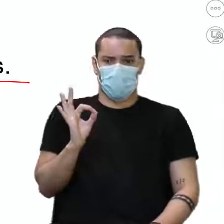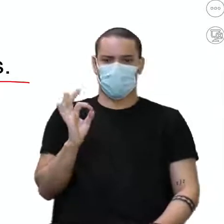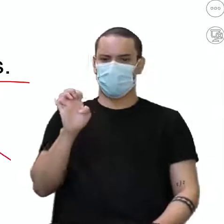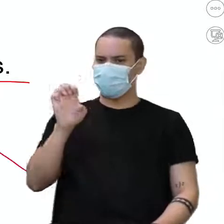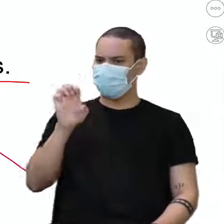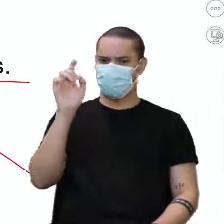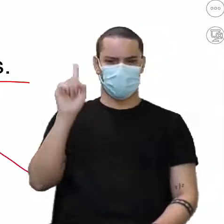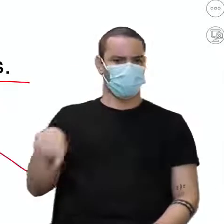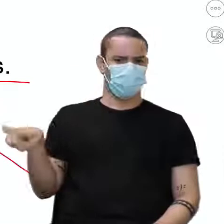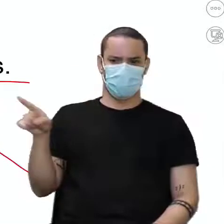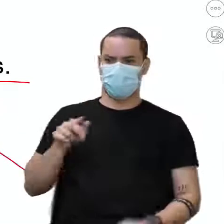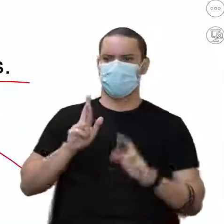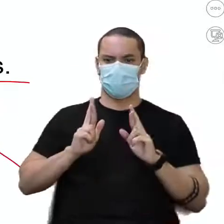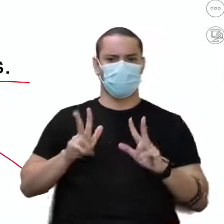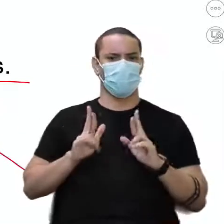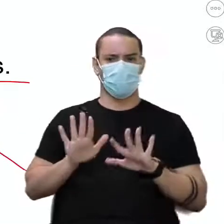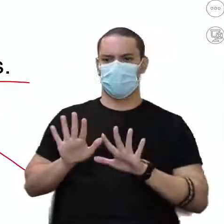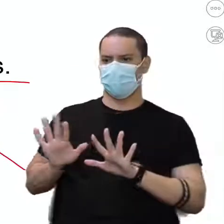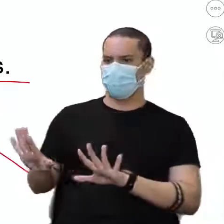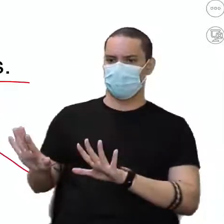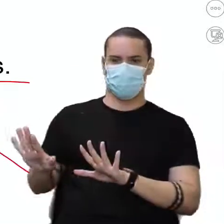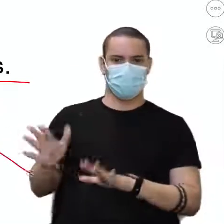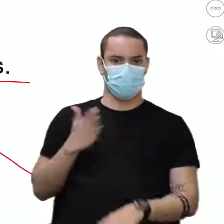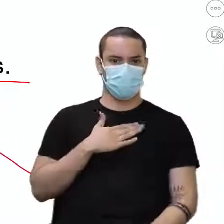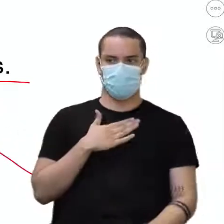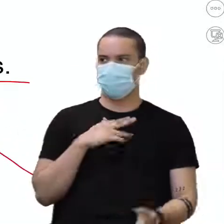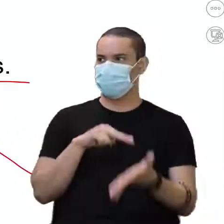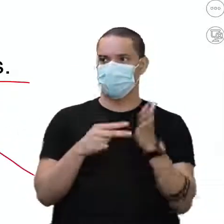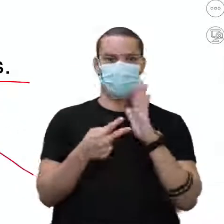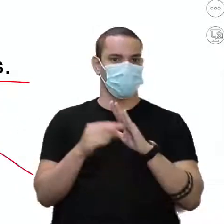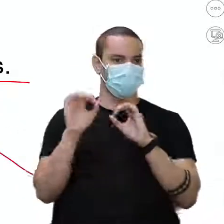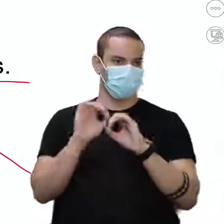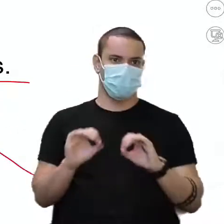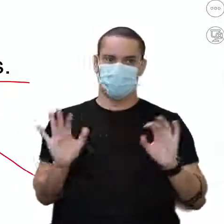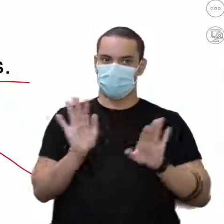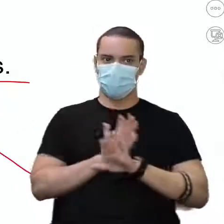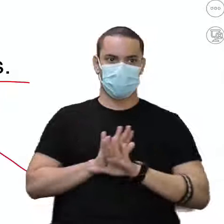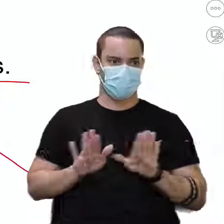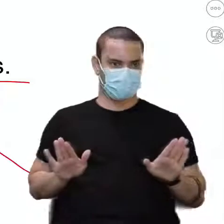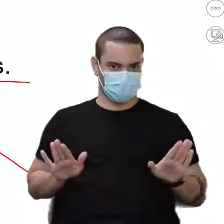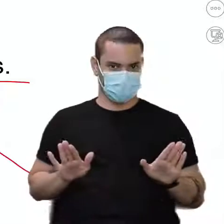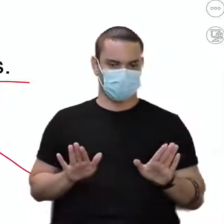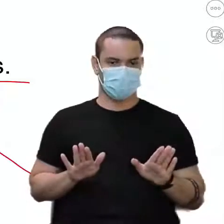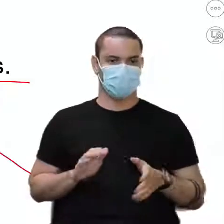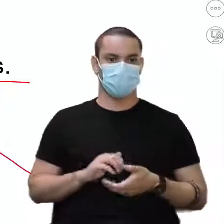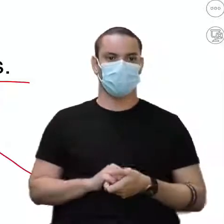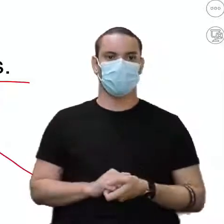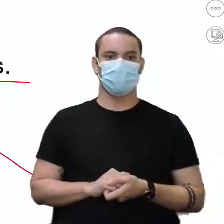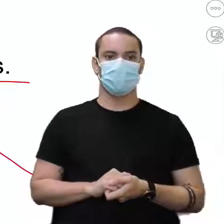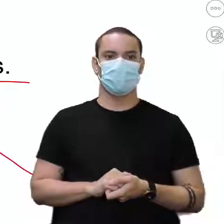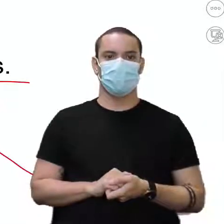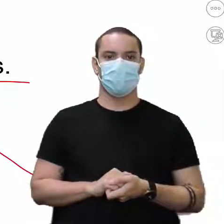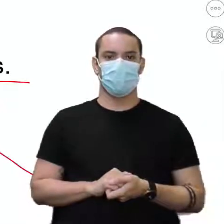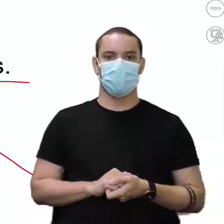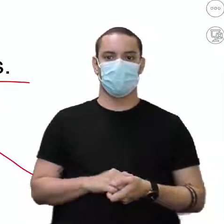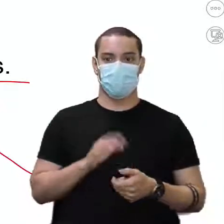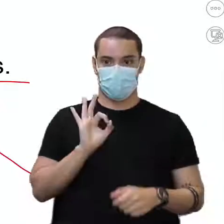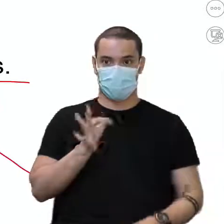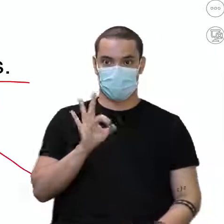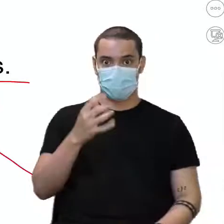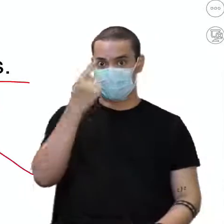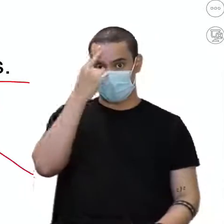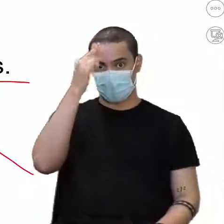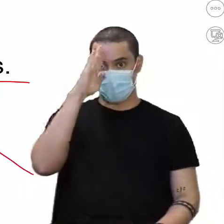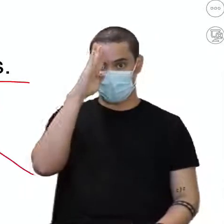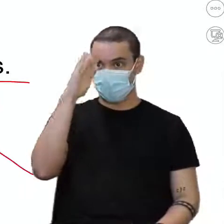até descarto ela, porque não faz o menor sentido para mim, e eu acredito que para vocês também. E não seria essa a ideia principal